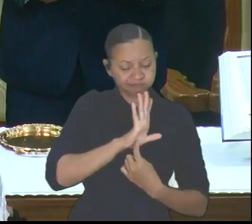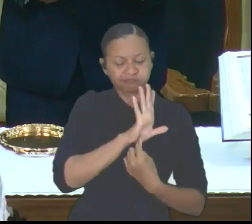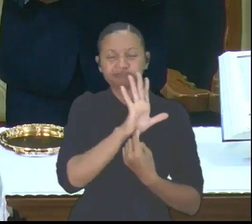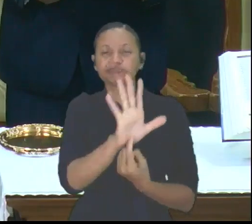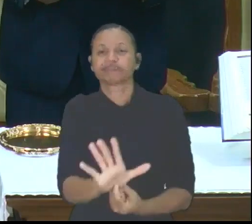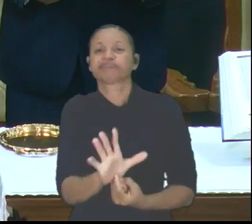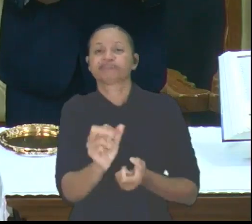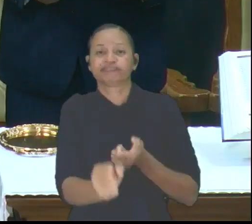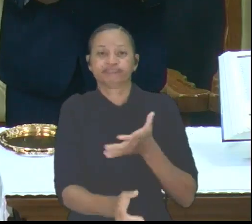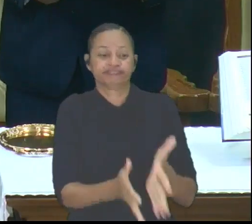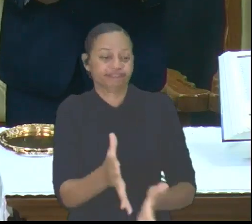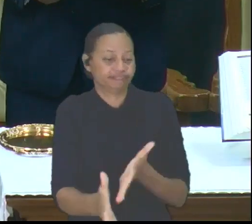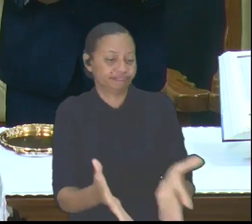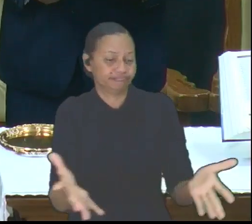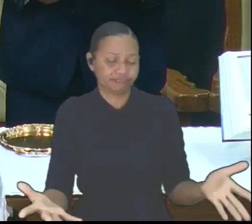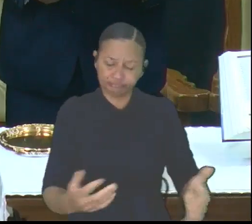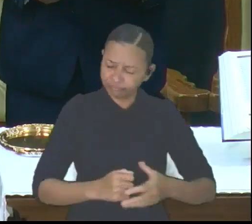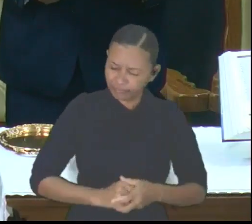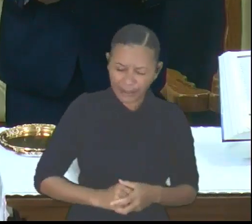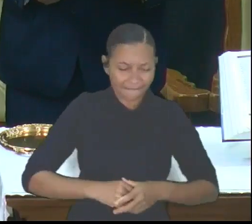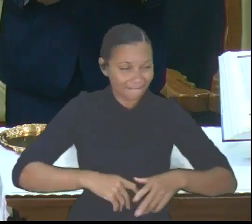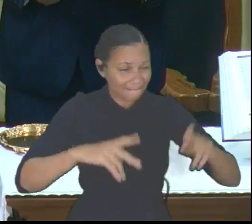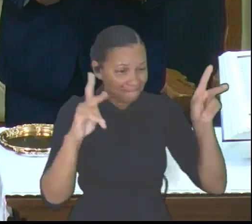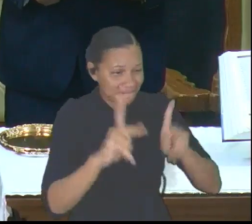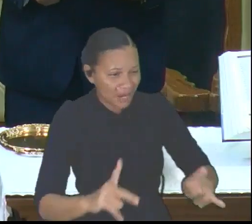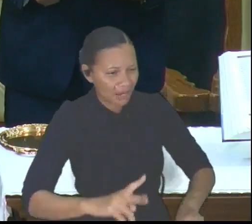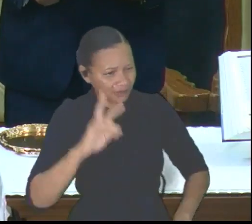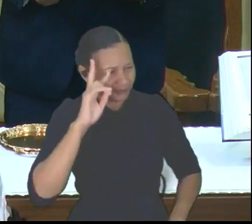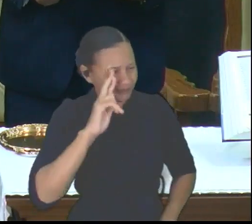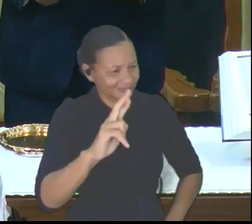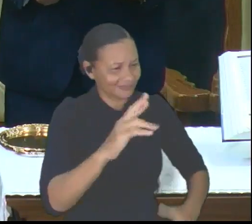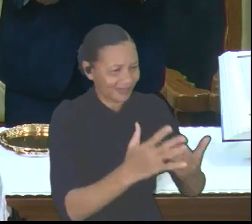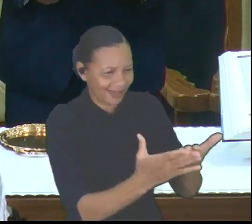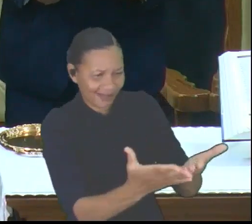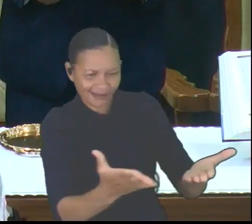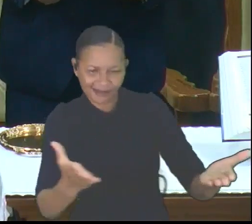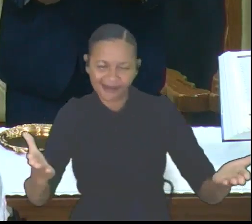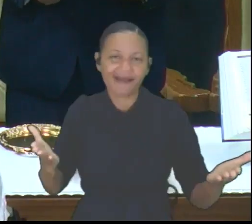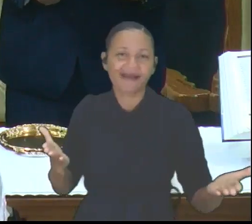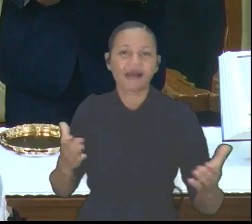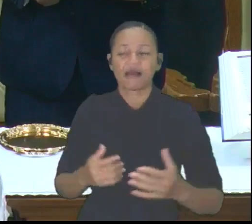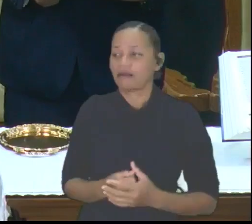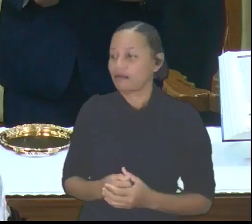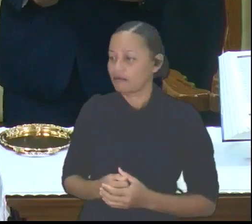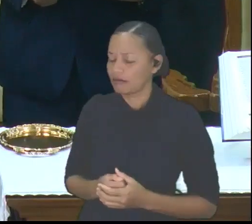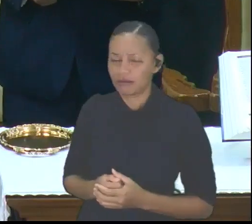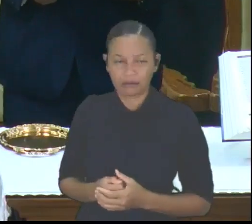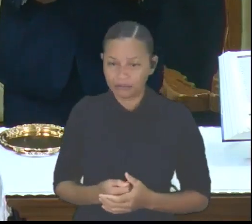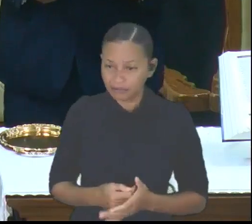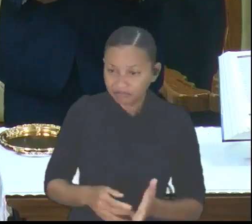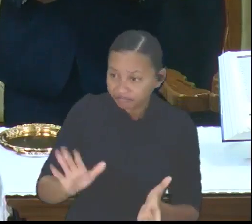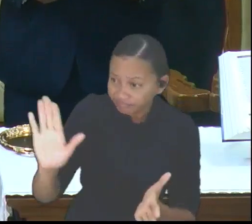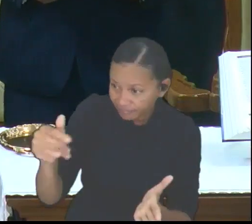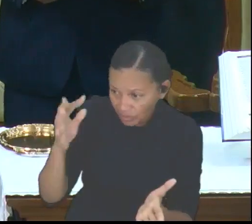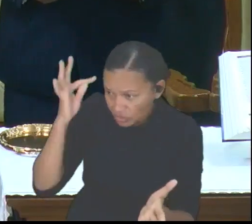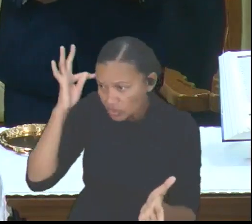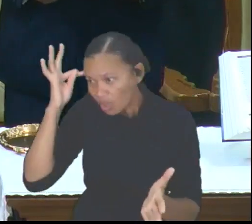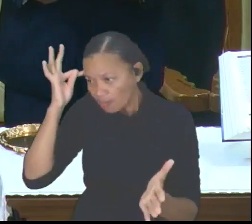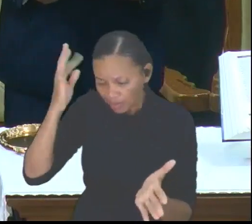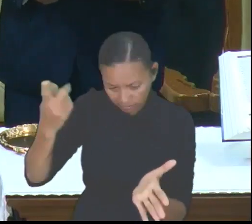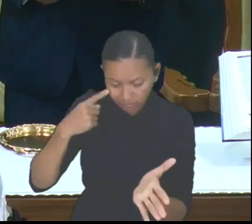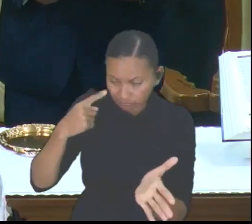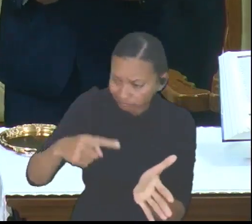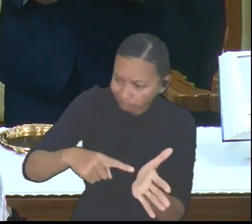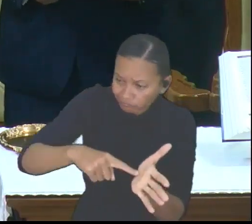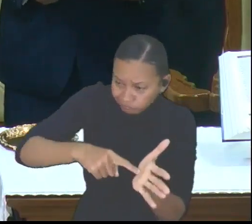disse-lhes: paz seja convosco. Depois disse a Tomé: põe aqui o teu dedo e vê